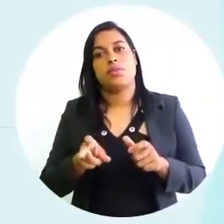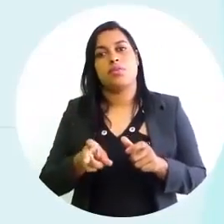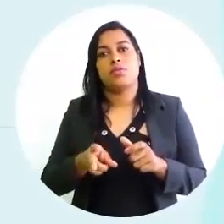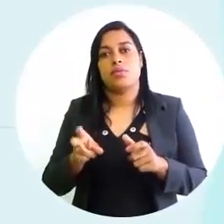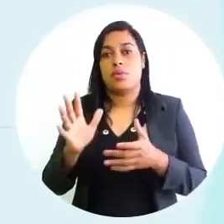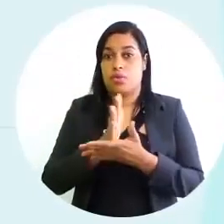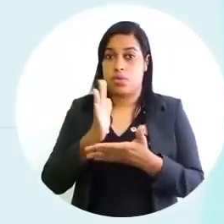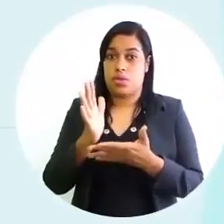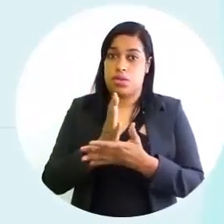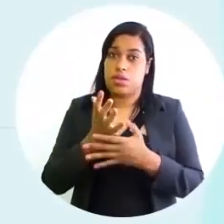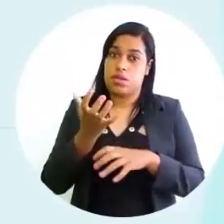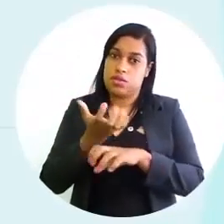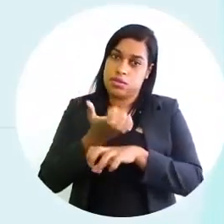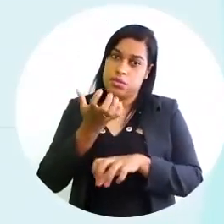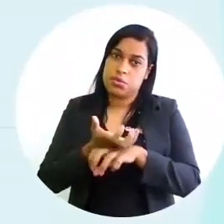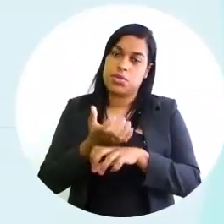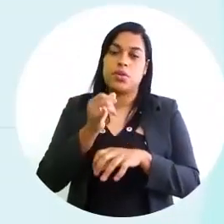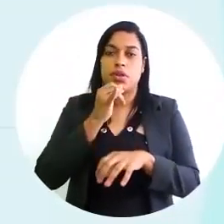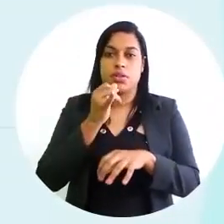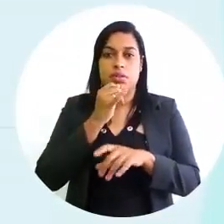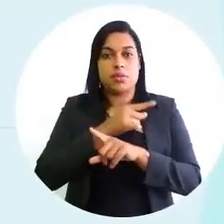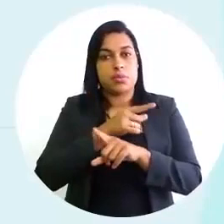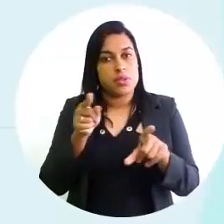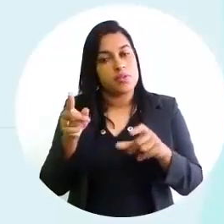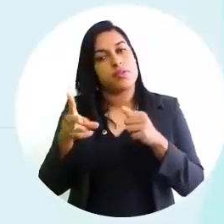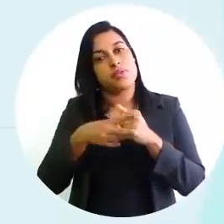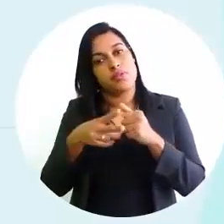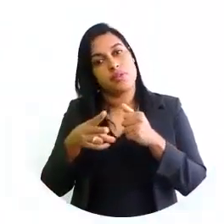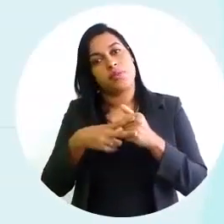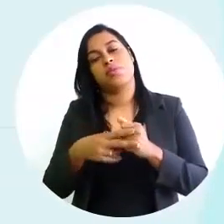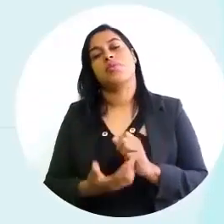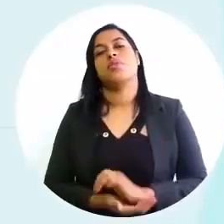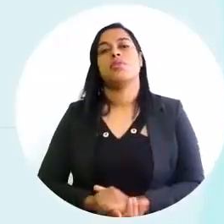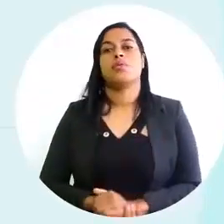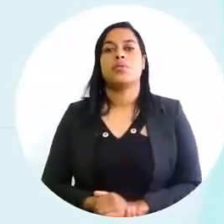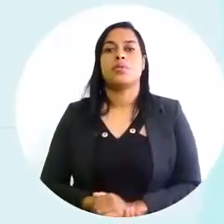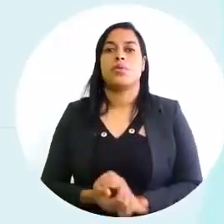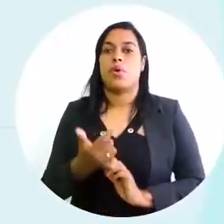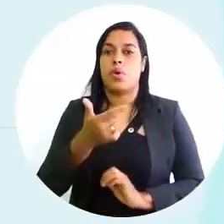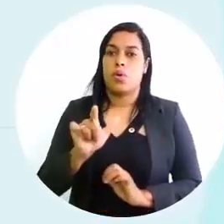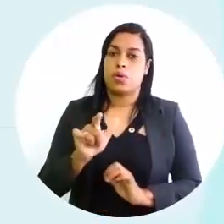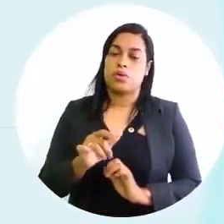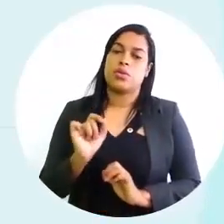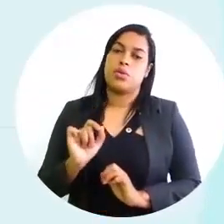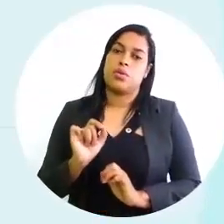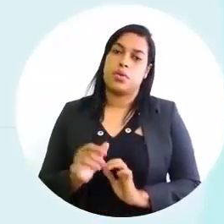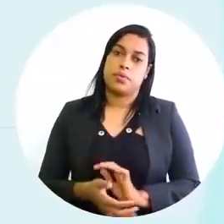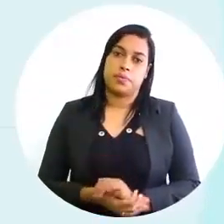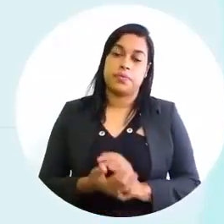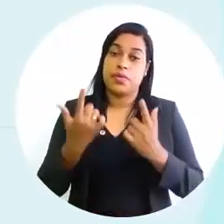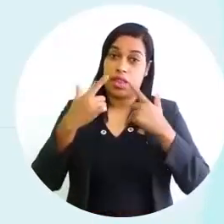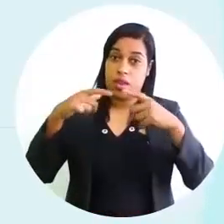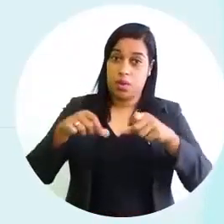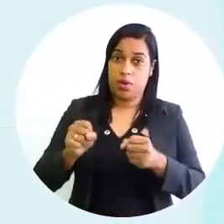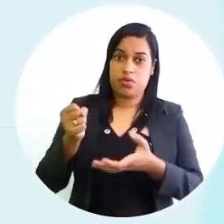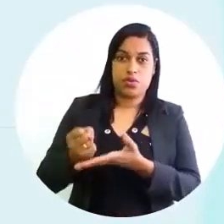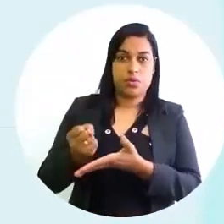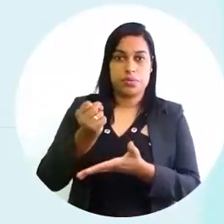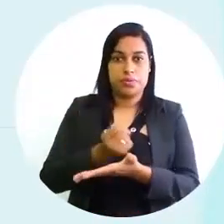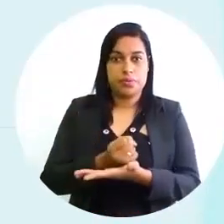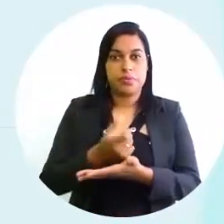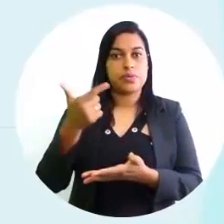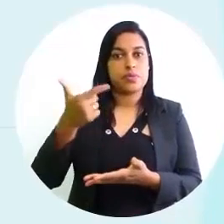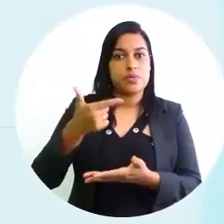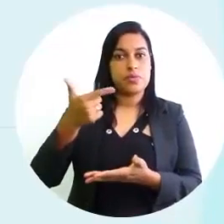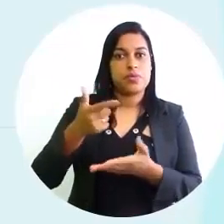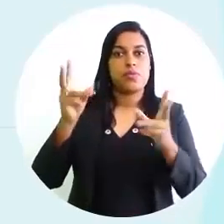no e-book da disciplina, eu vou deixar um exemplo para vocês de vocabulário controlado. Outra forma de linguagem documentária,